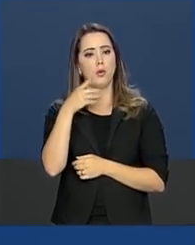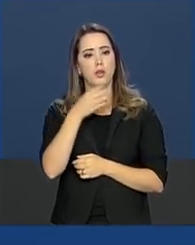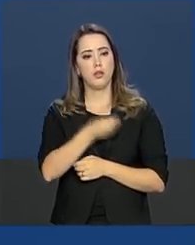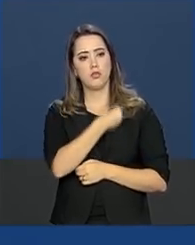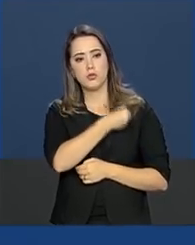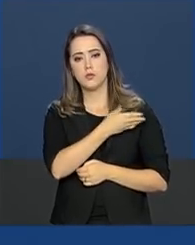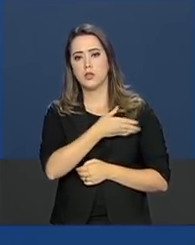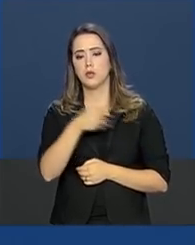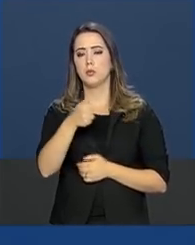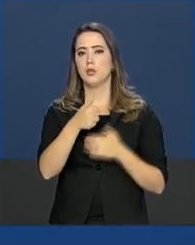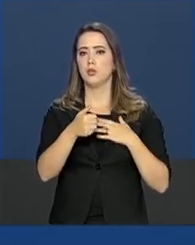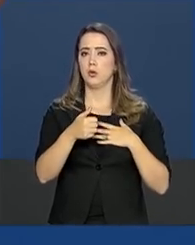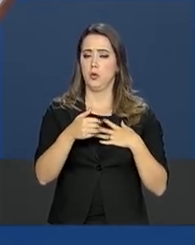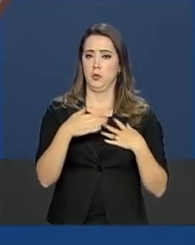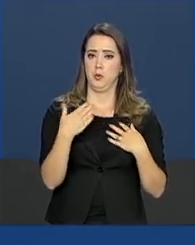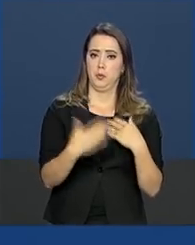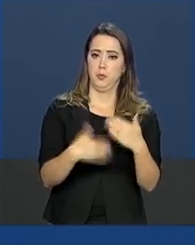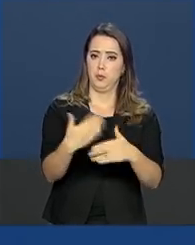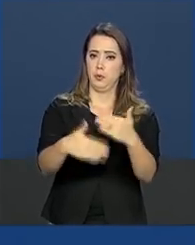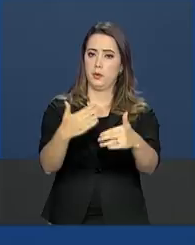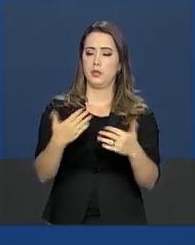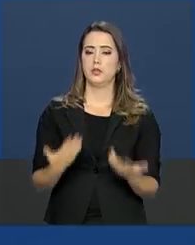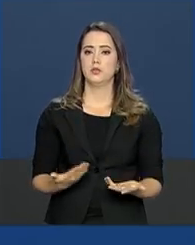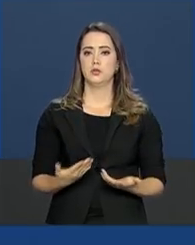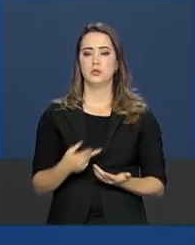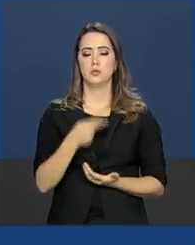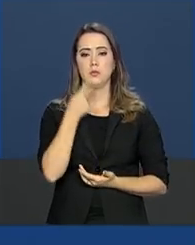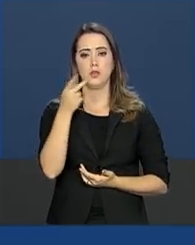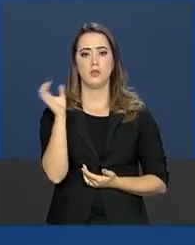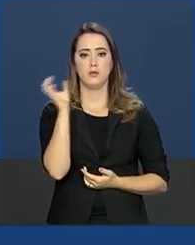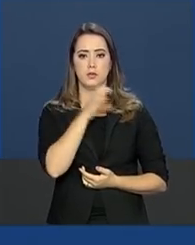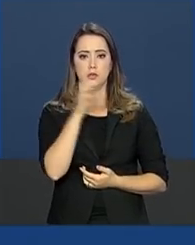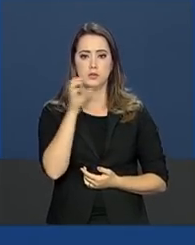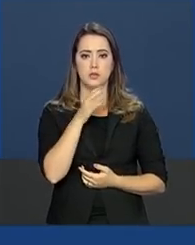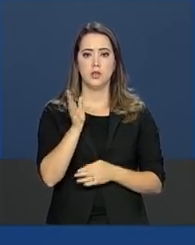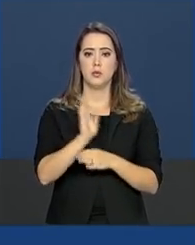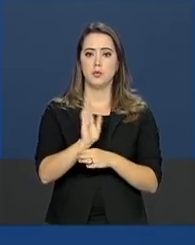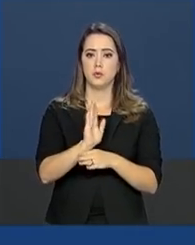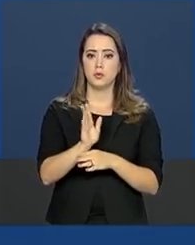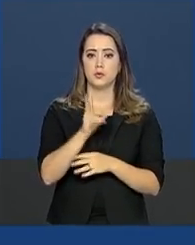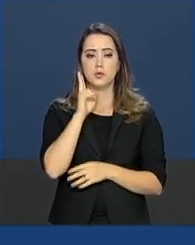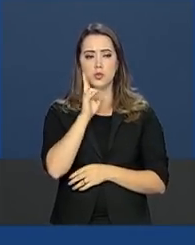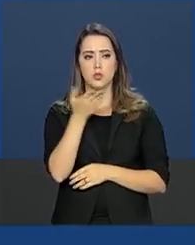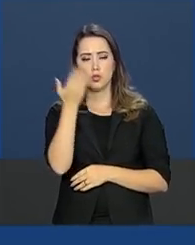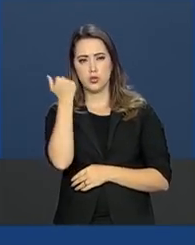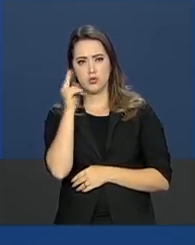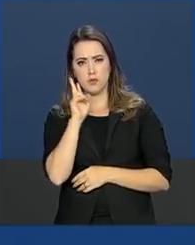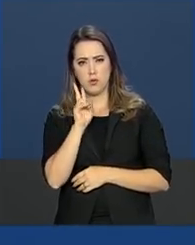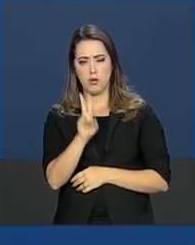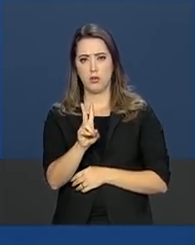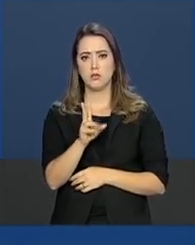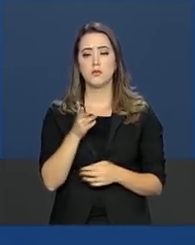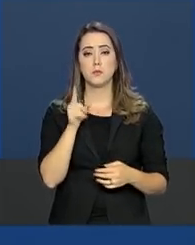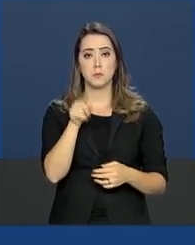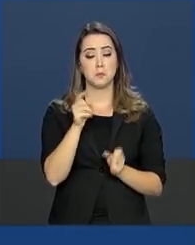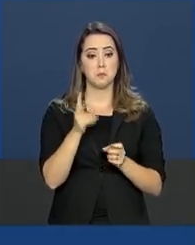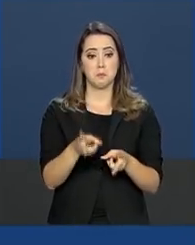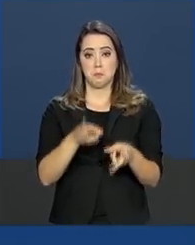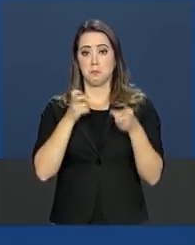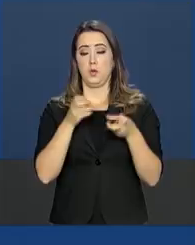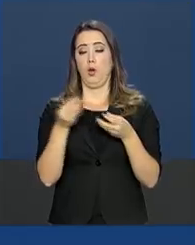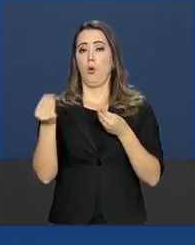inclusão social. Então, no brevíssimo vídeo que nós assistimos, nós pudemos perceber como se